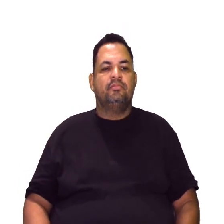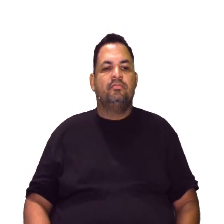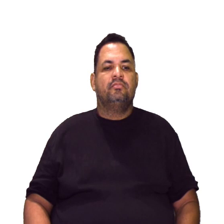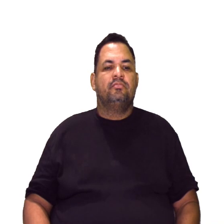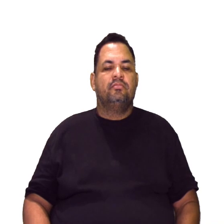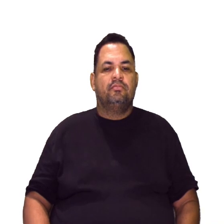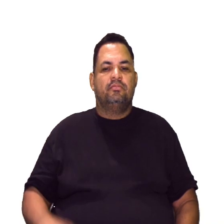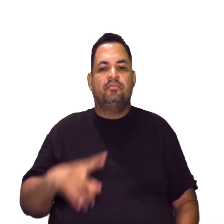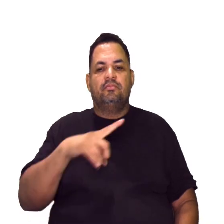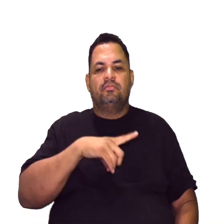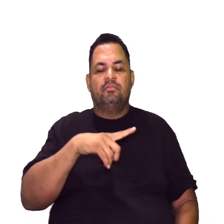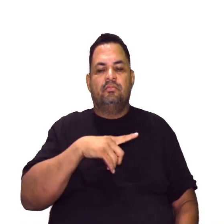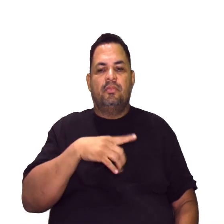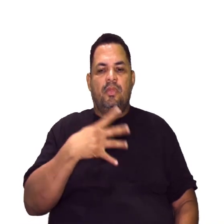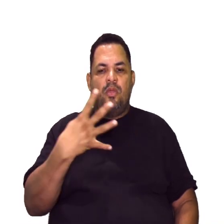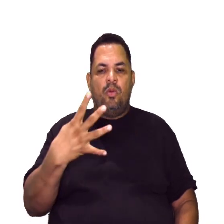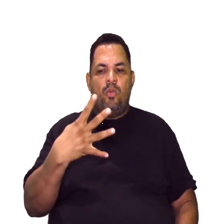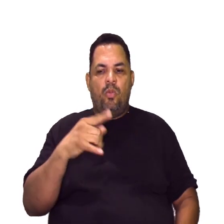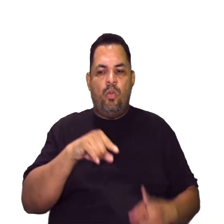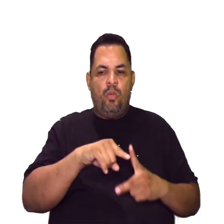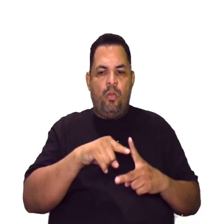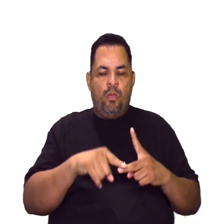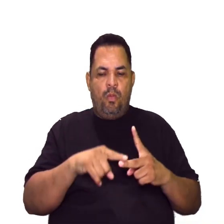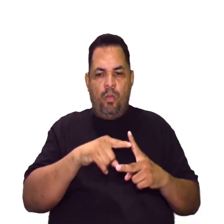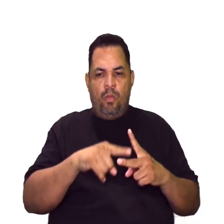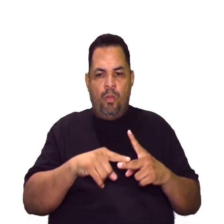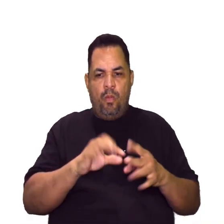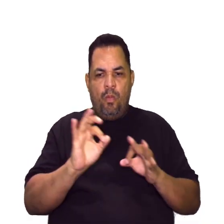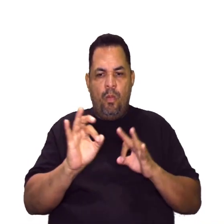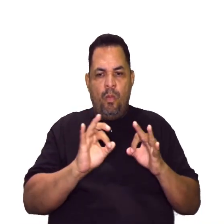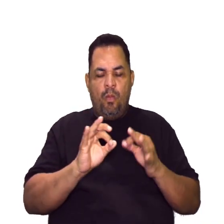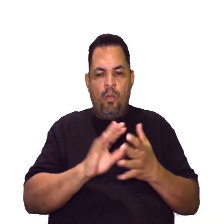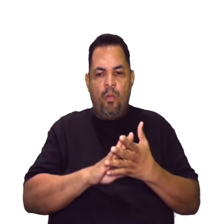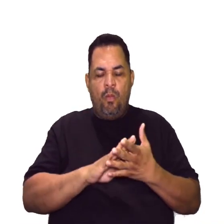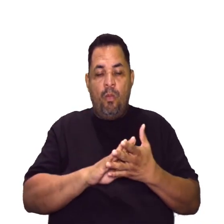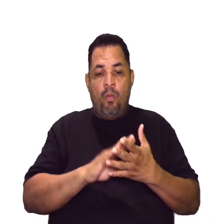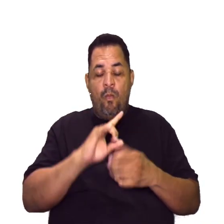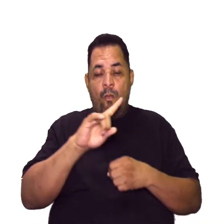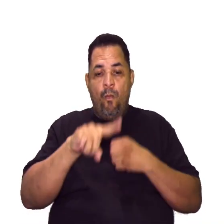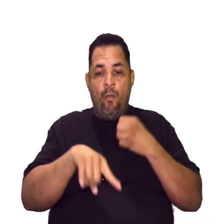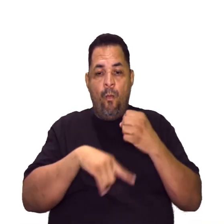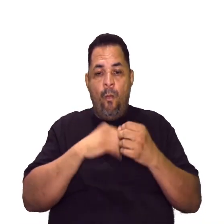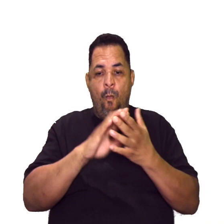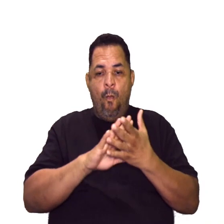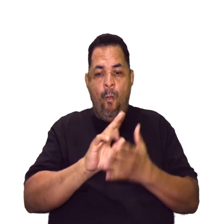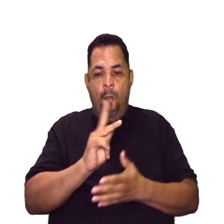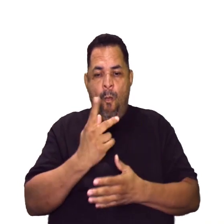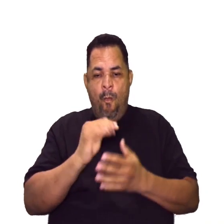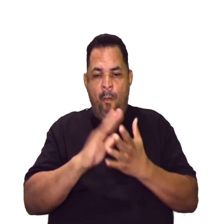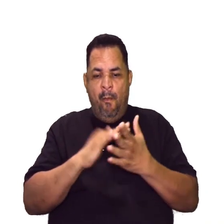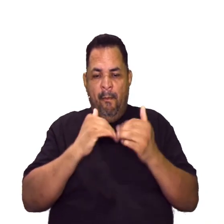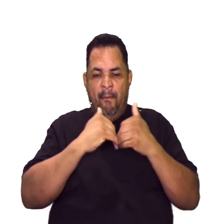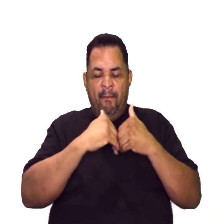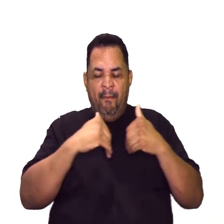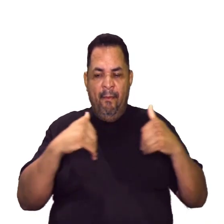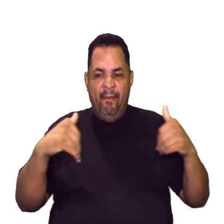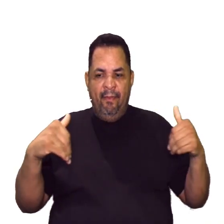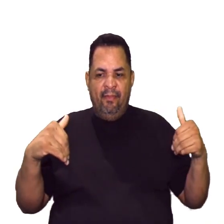quê? 4 ângulos aí, onde os átomos de hidrogênio se distanciam um do